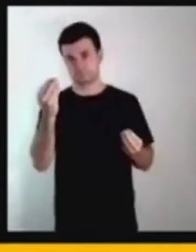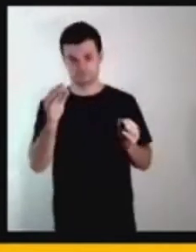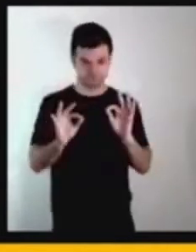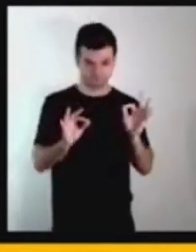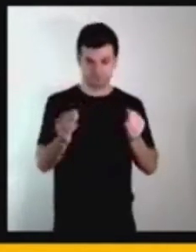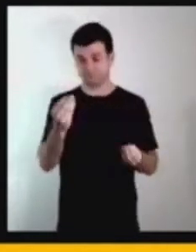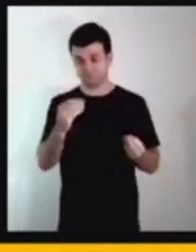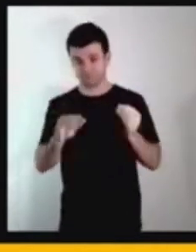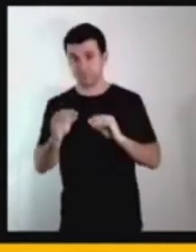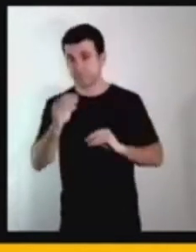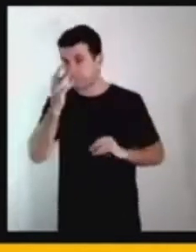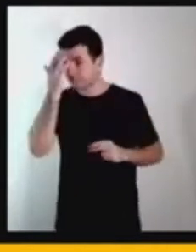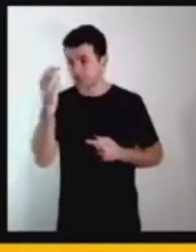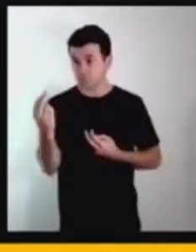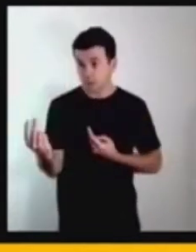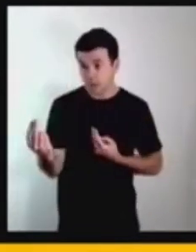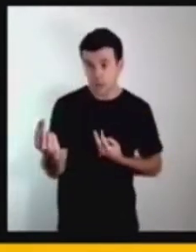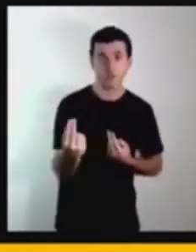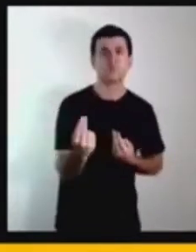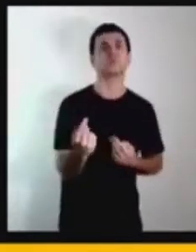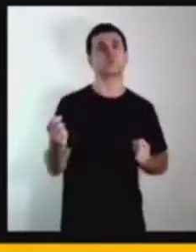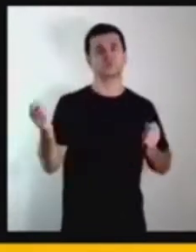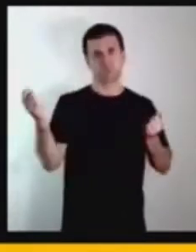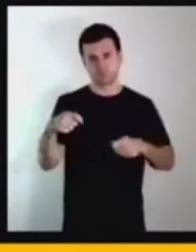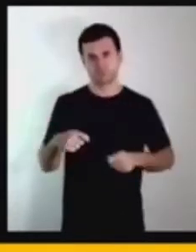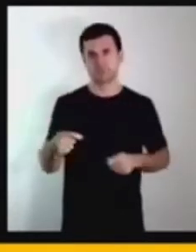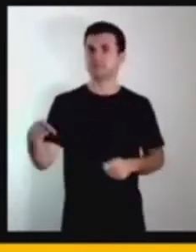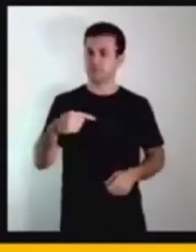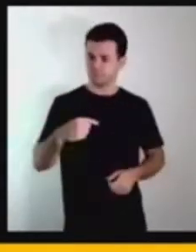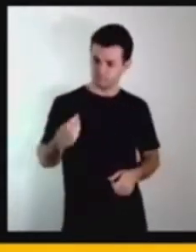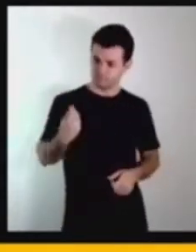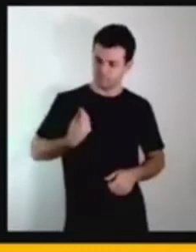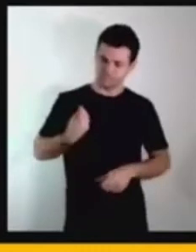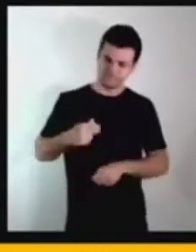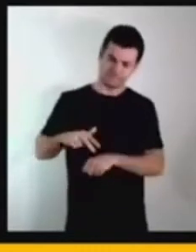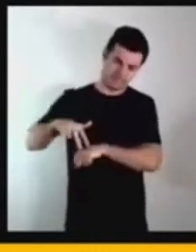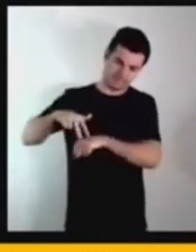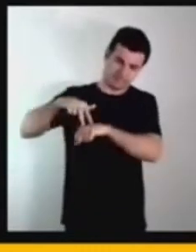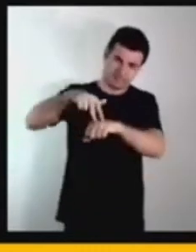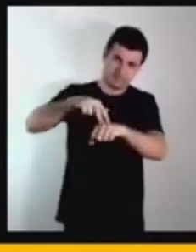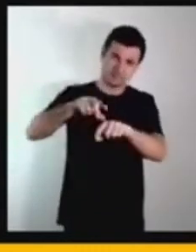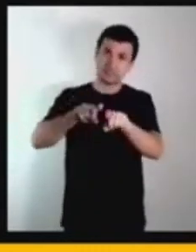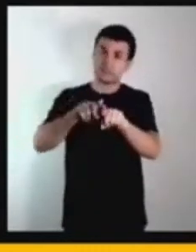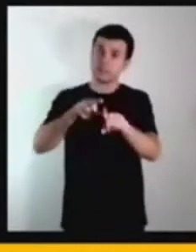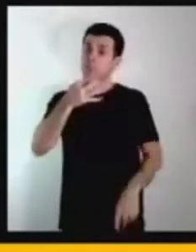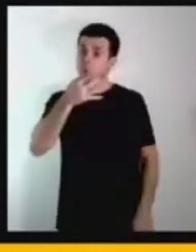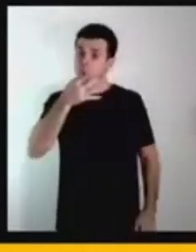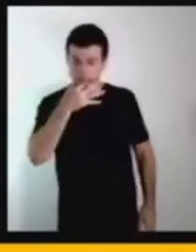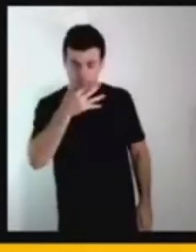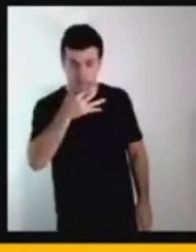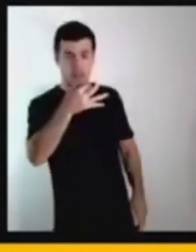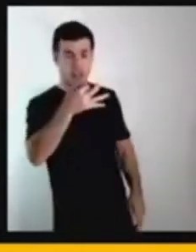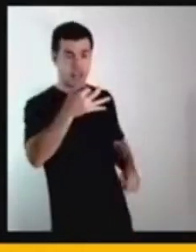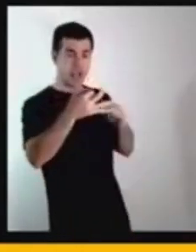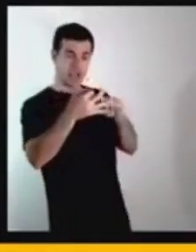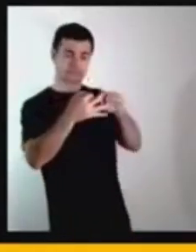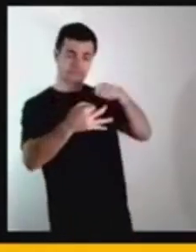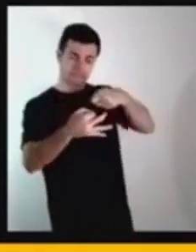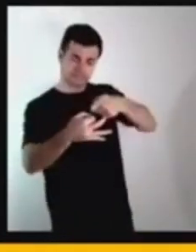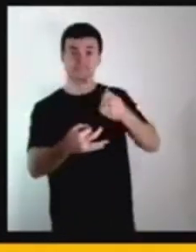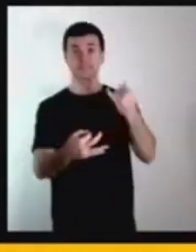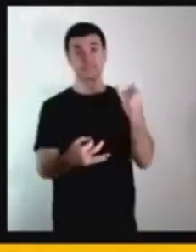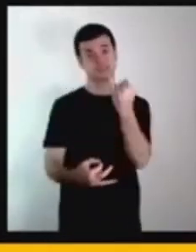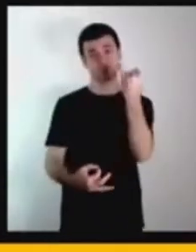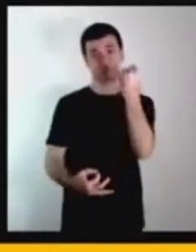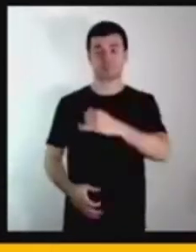a mim que é possível, que a gente existe, e não só isso, que a nossa voz, ela é muito importante. E aí, a partir